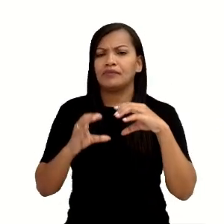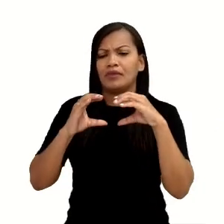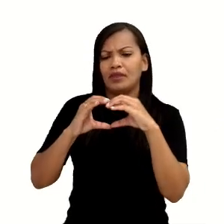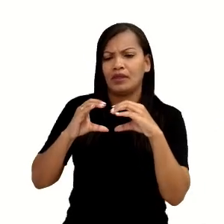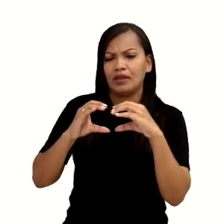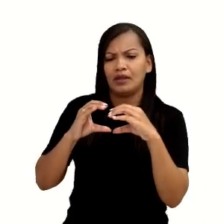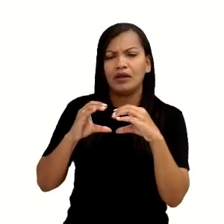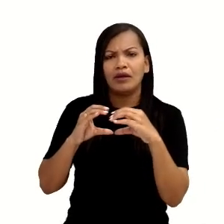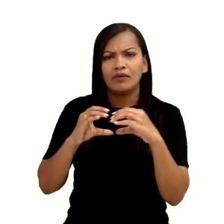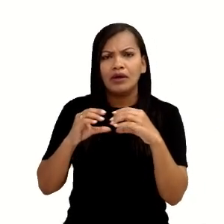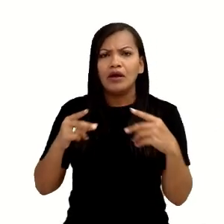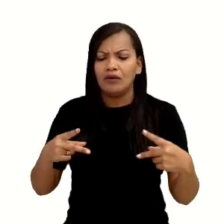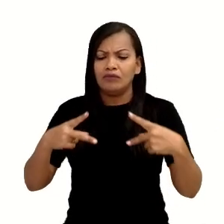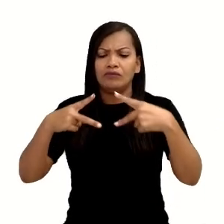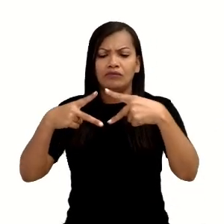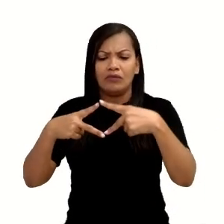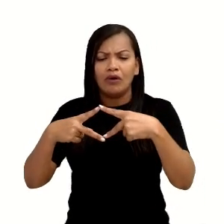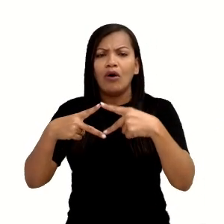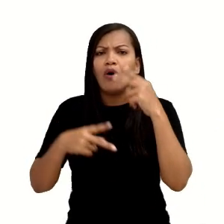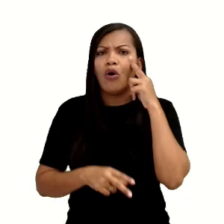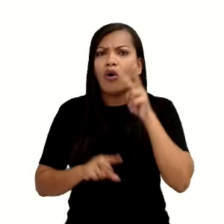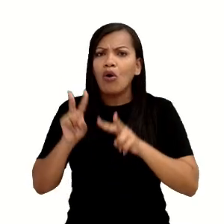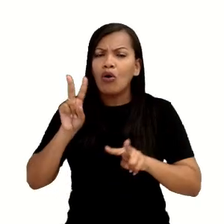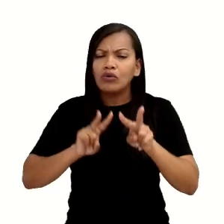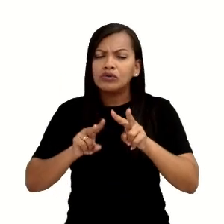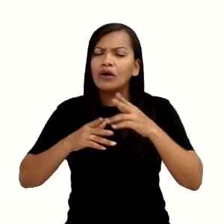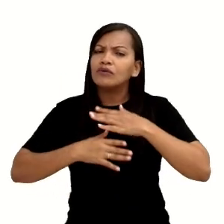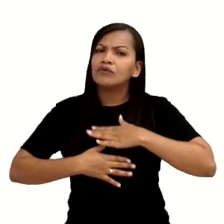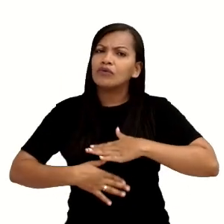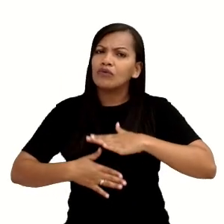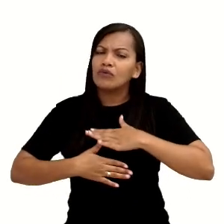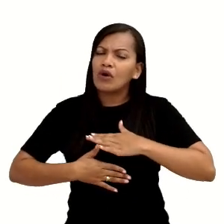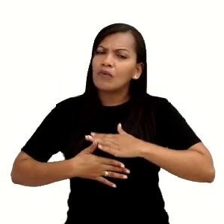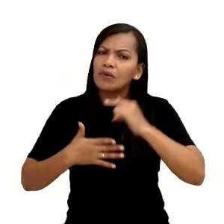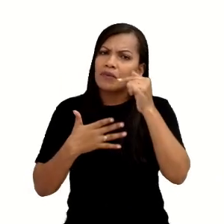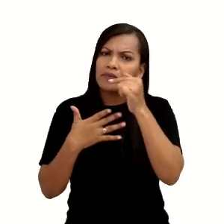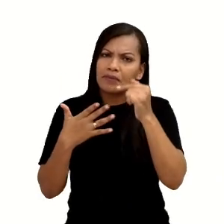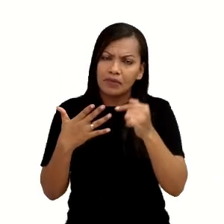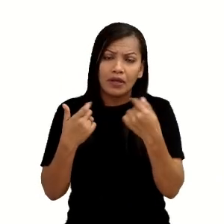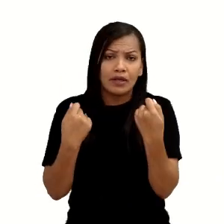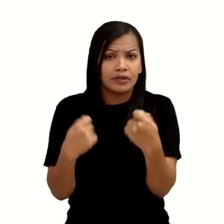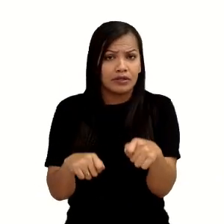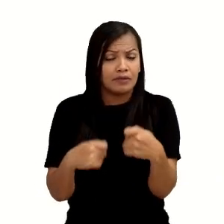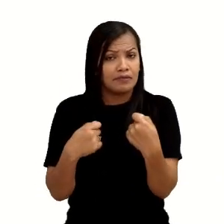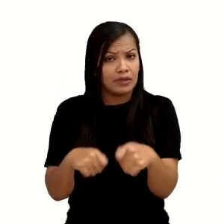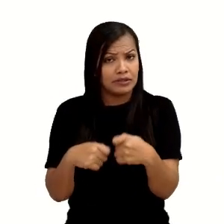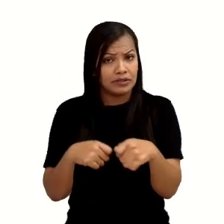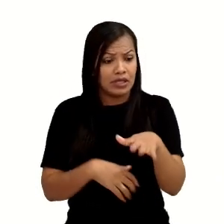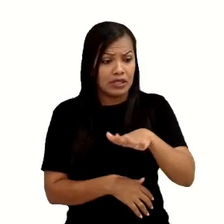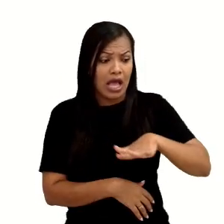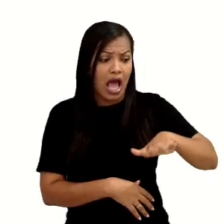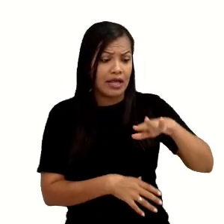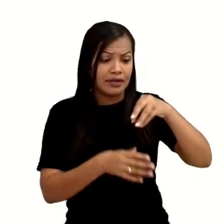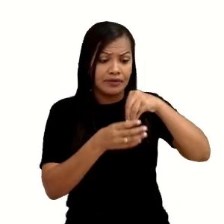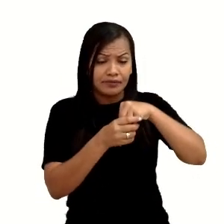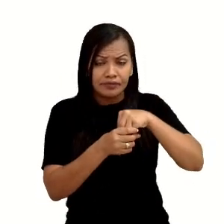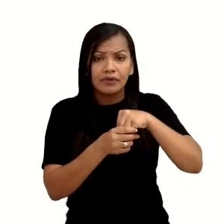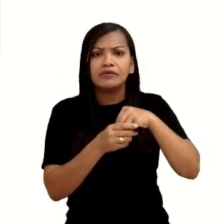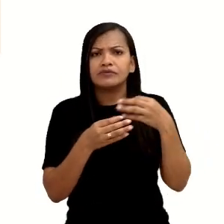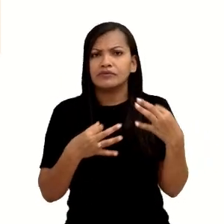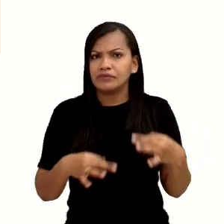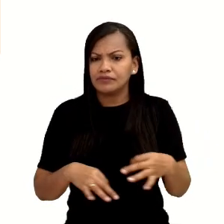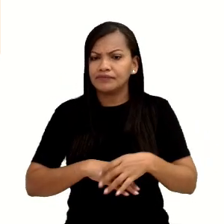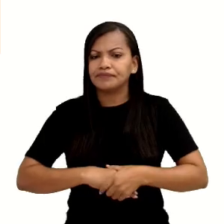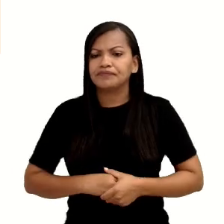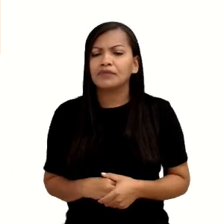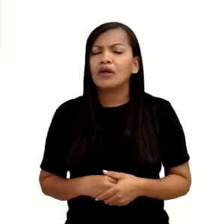olhar cada um deles com calma e vai observar quais são os elementos necessários para determinar a medida da área com cada um deles, ok? Então vamos